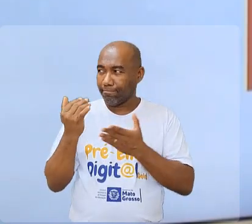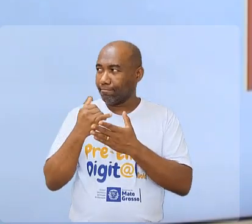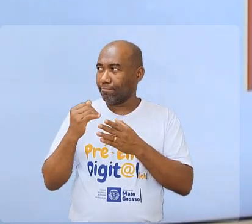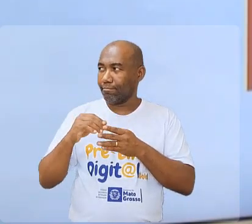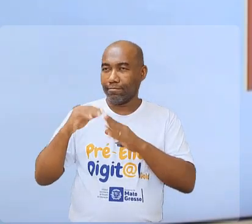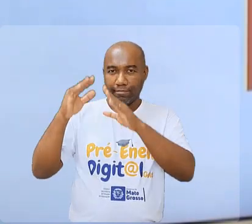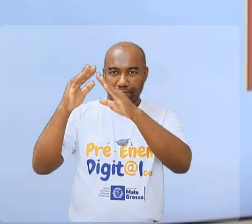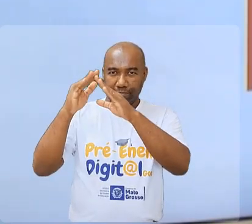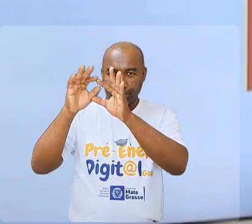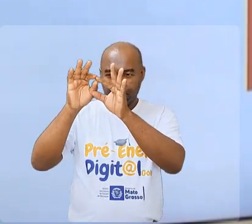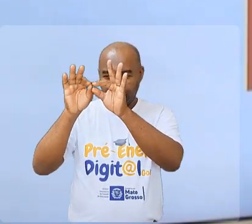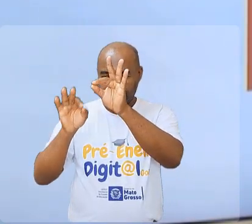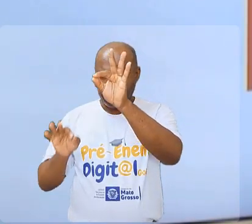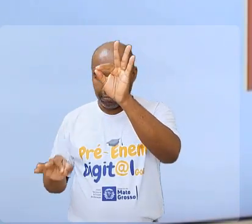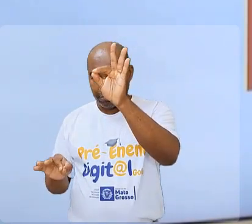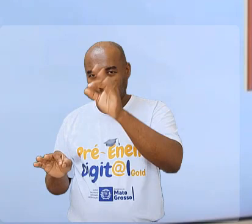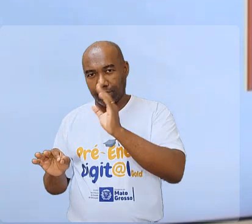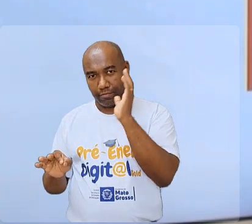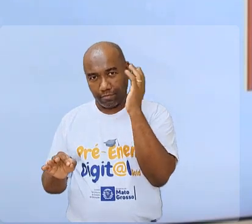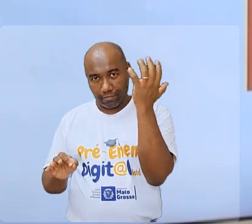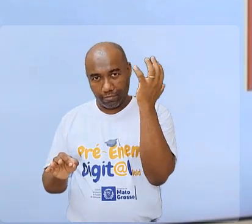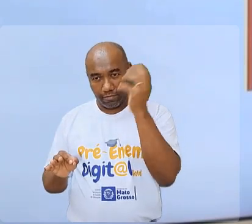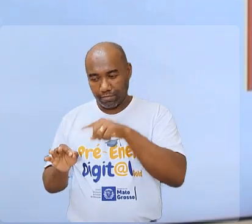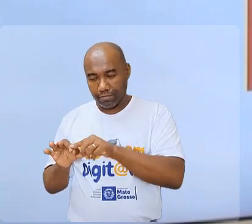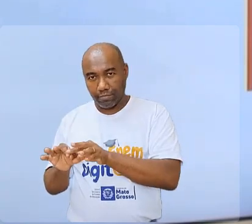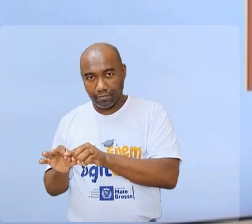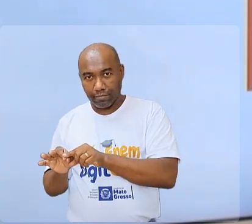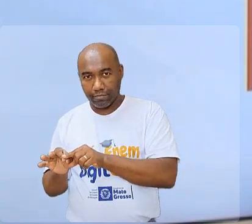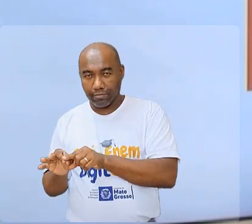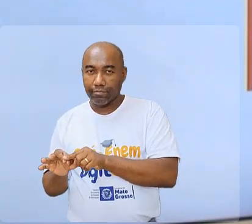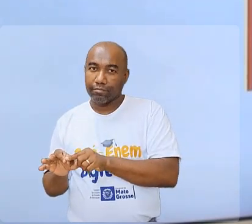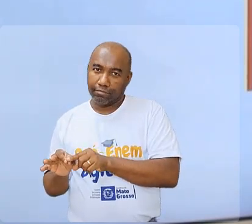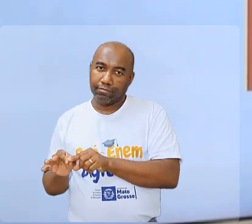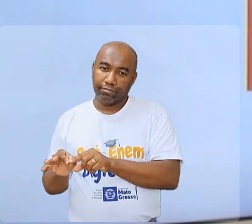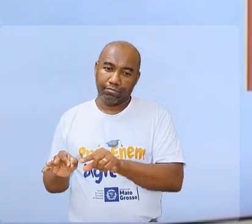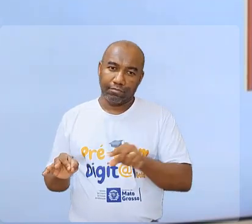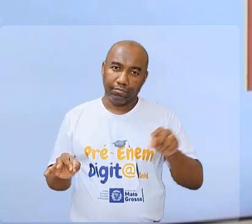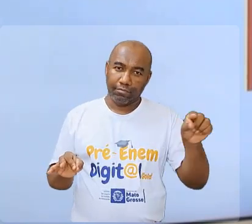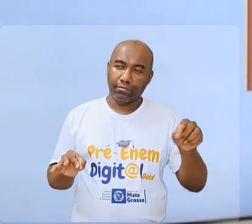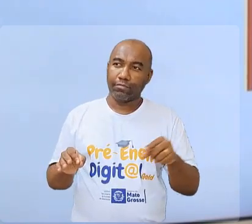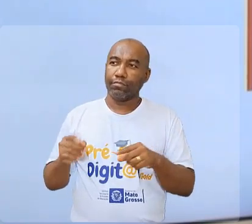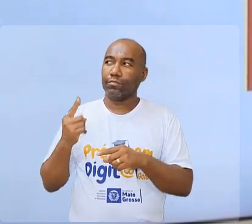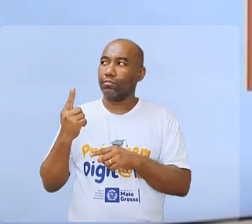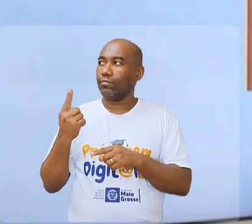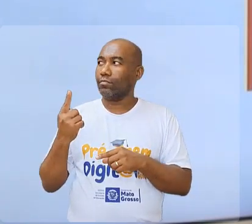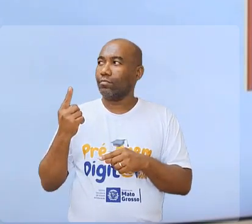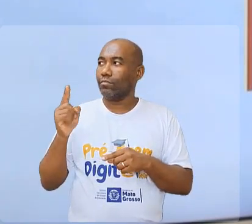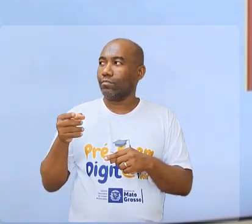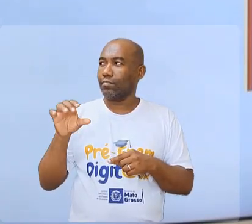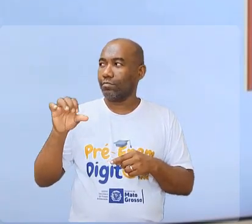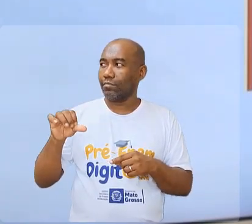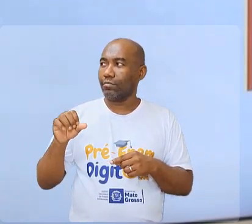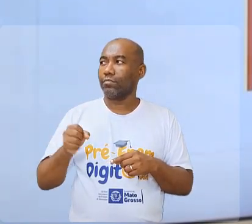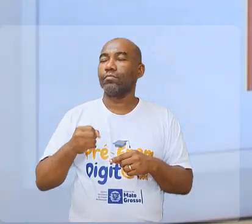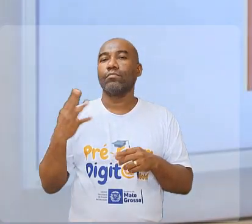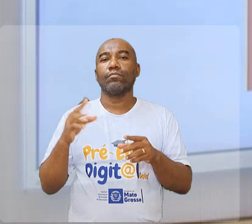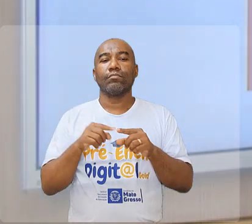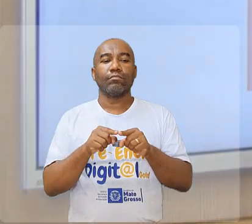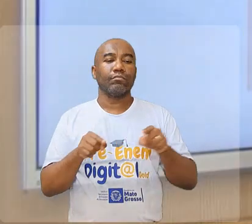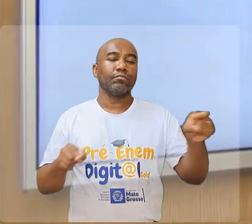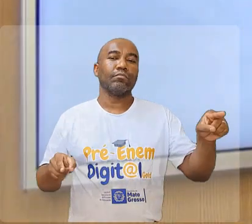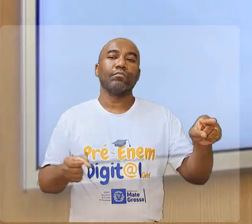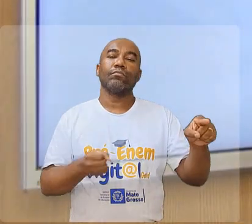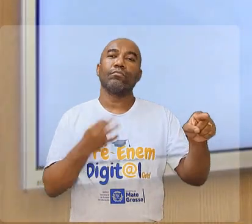média 0,9 essa distância que tá de compra cabeça para gente média 1,6 todo o comprimento Mede